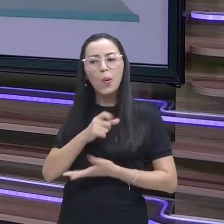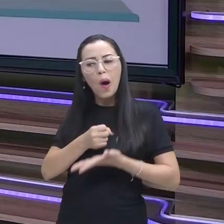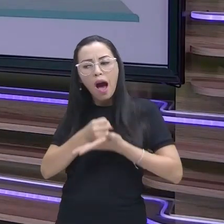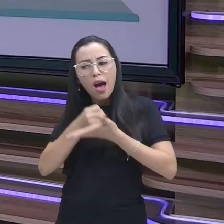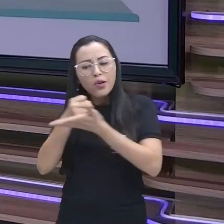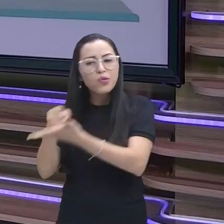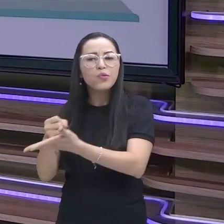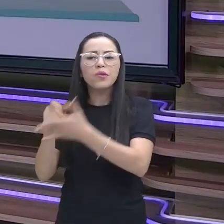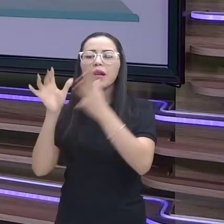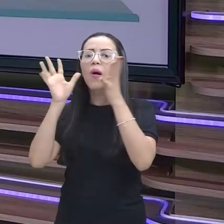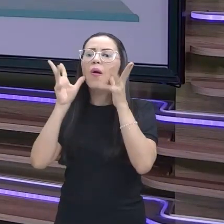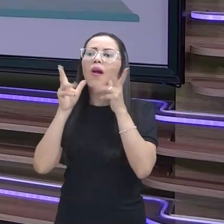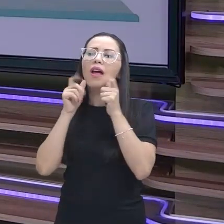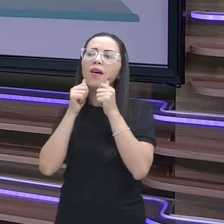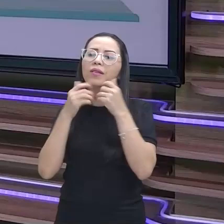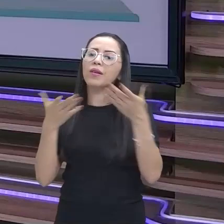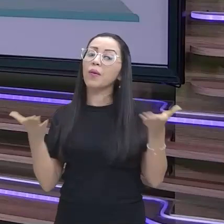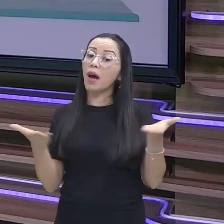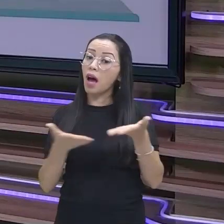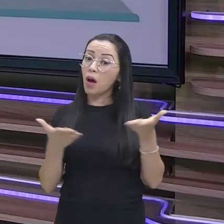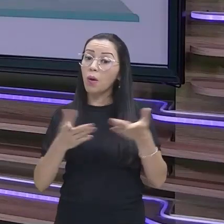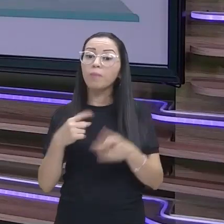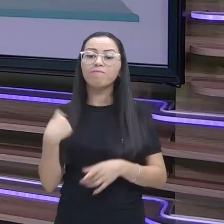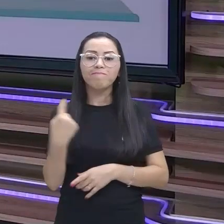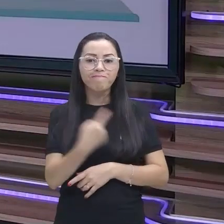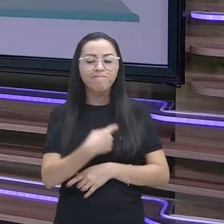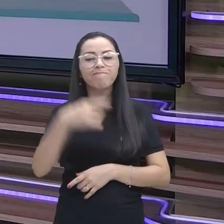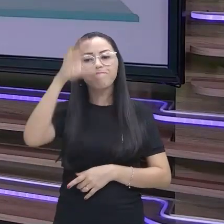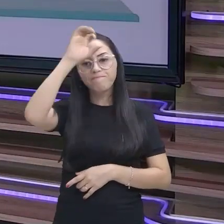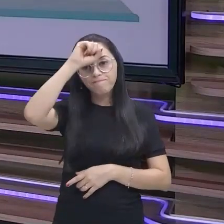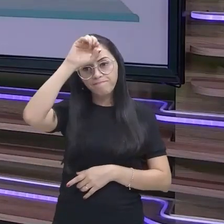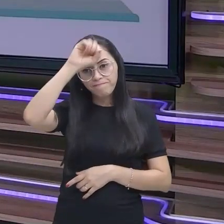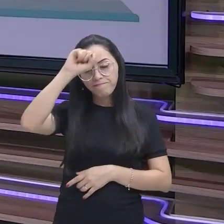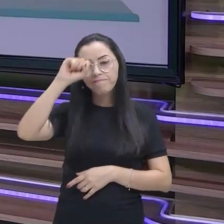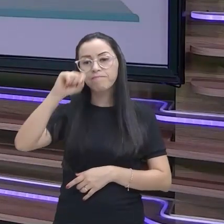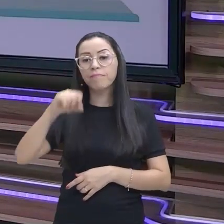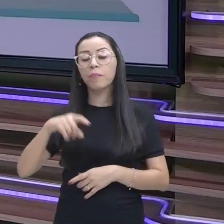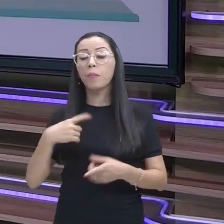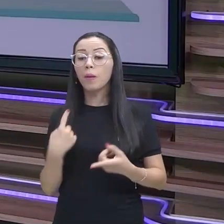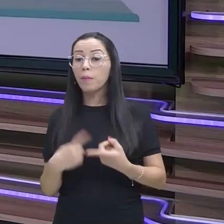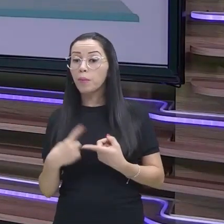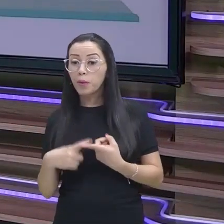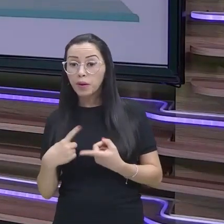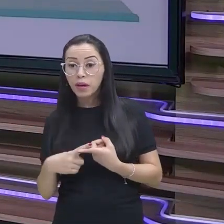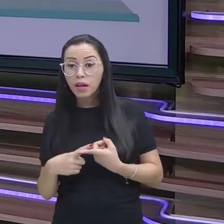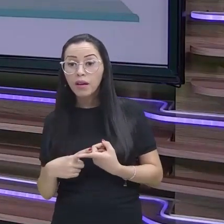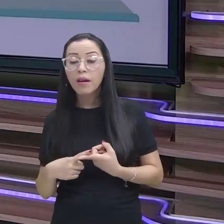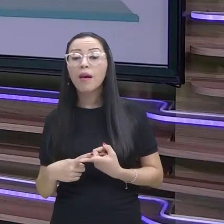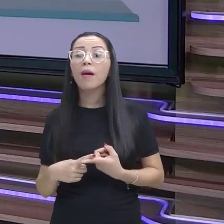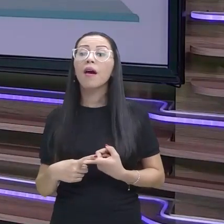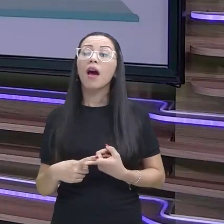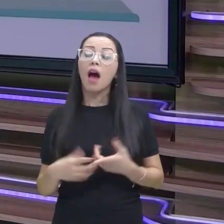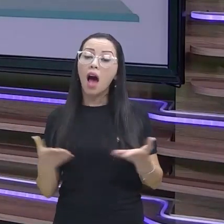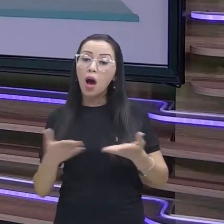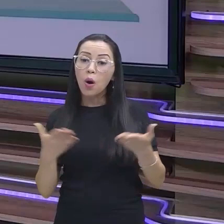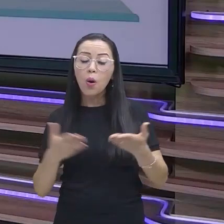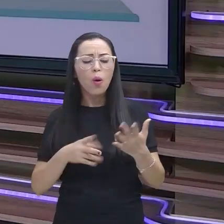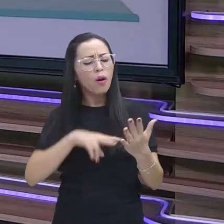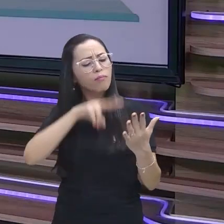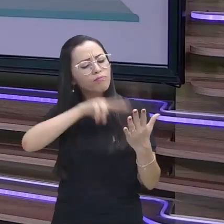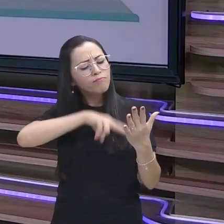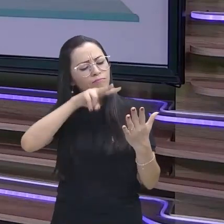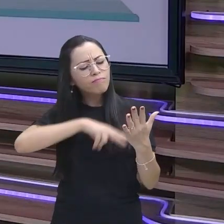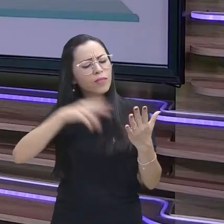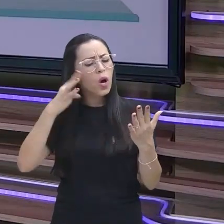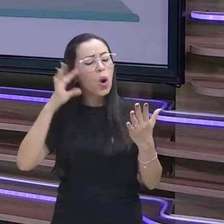bela lição para nós, uma bela moral. Nós aprendemos a compreender uma leitura, mesmo ainda